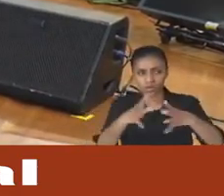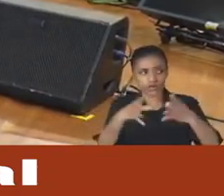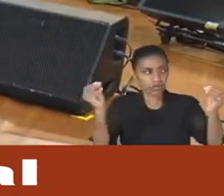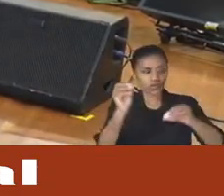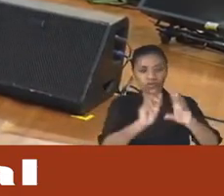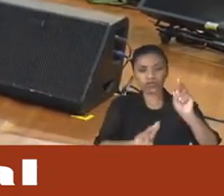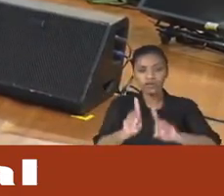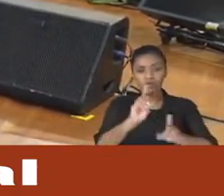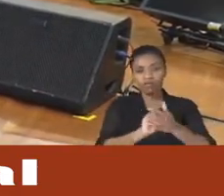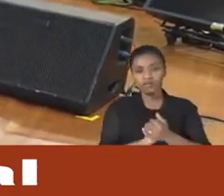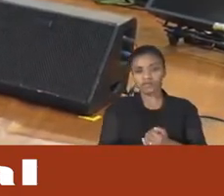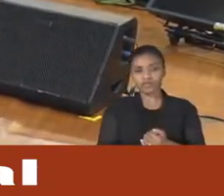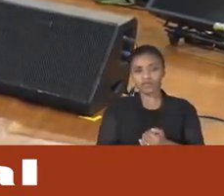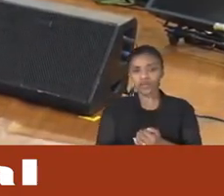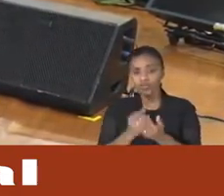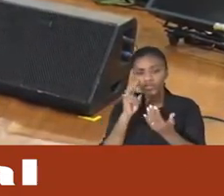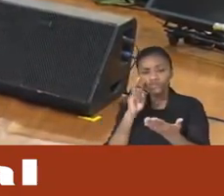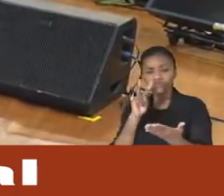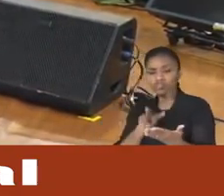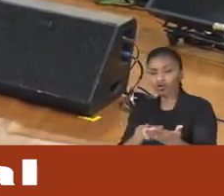O que você vê quando olha para sua mão?